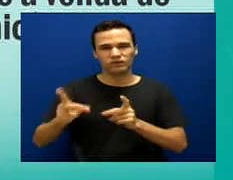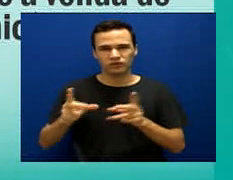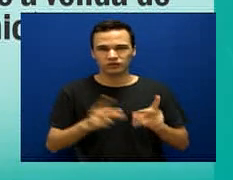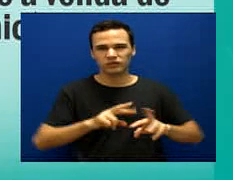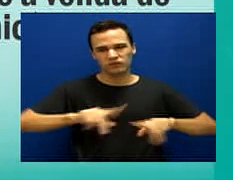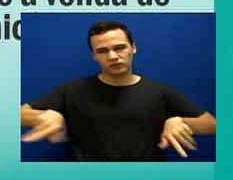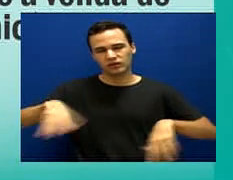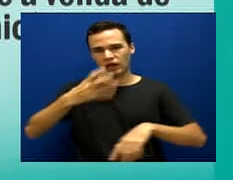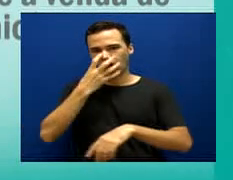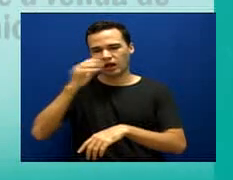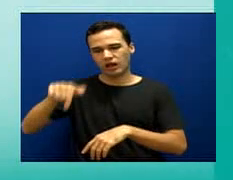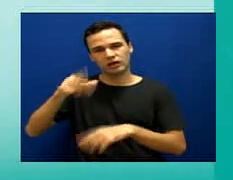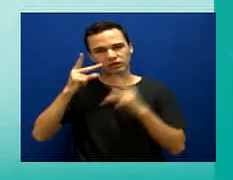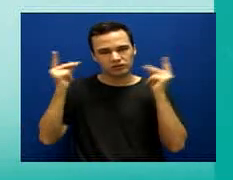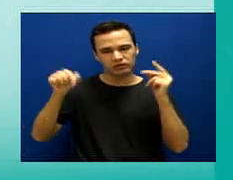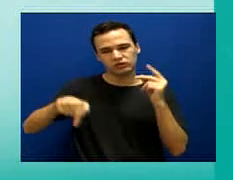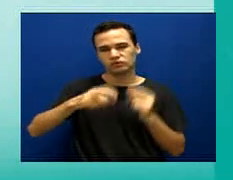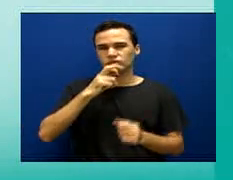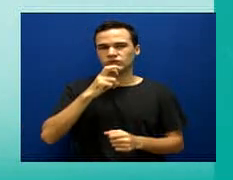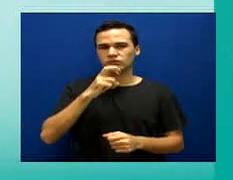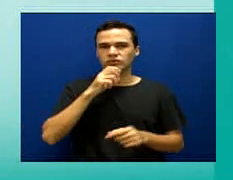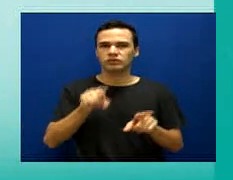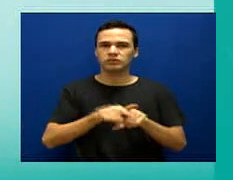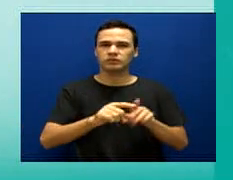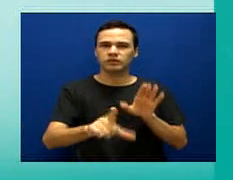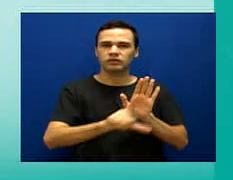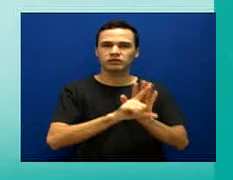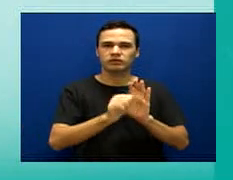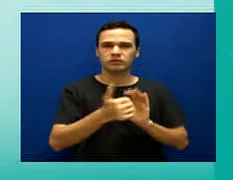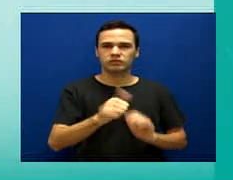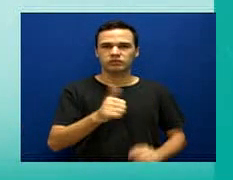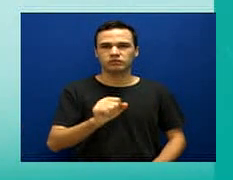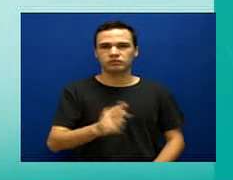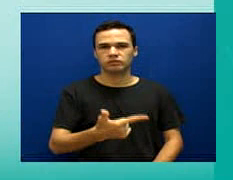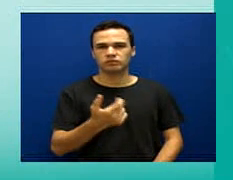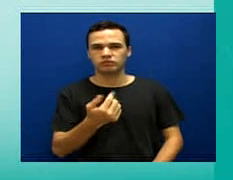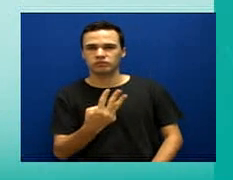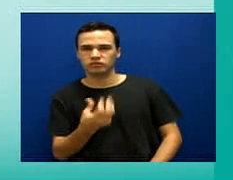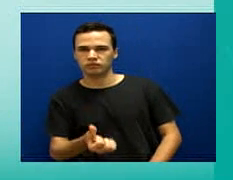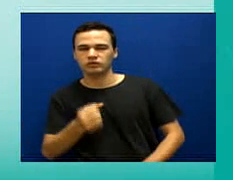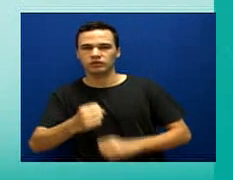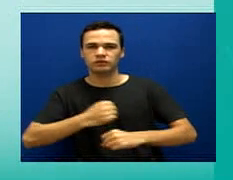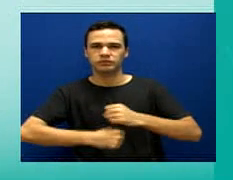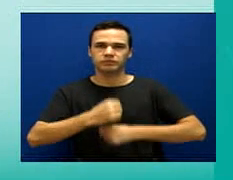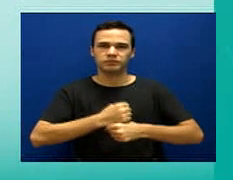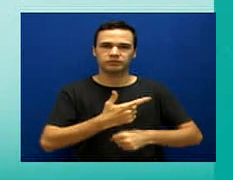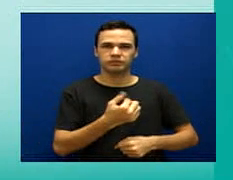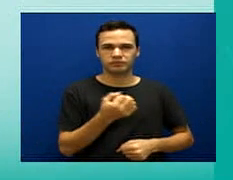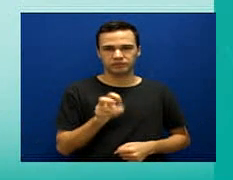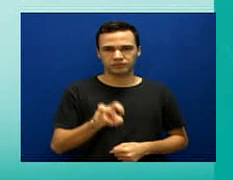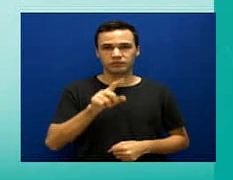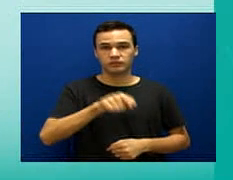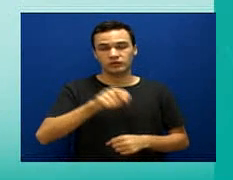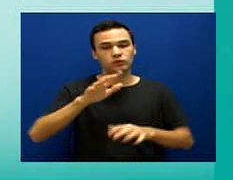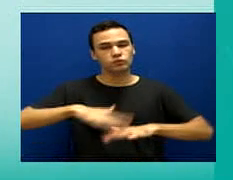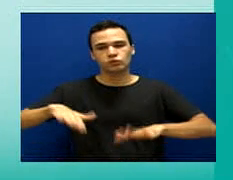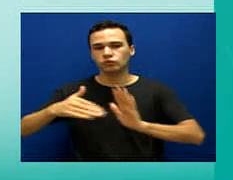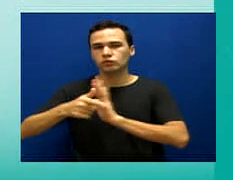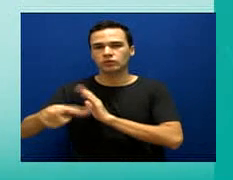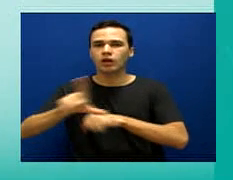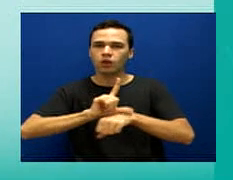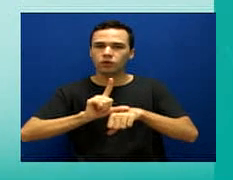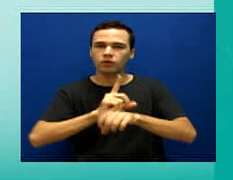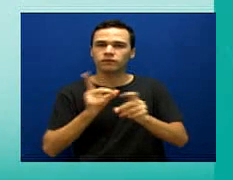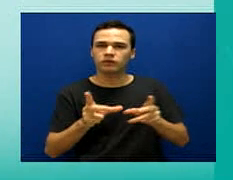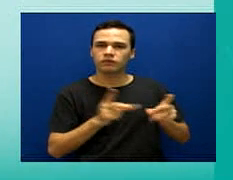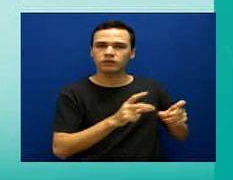de estimação no município. A Lei 11.236, de 2015, obriga os pet shops e